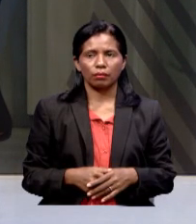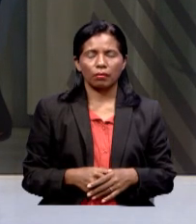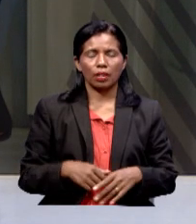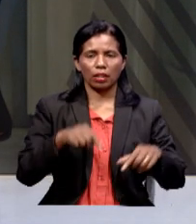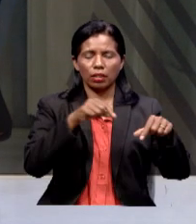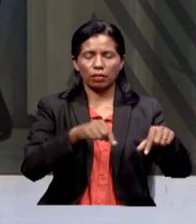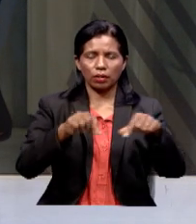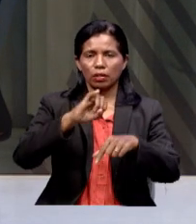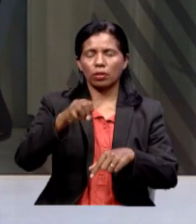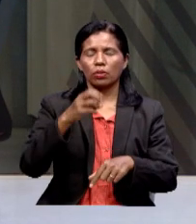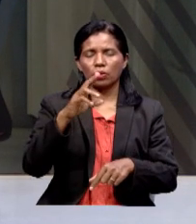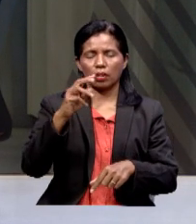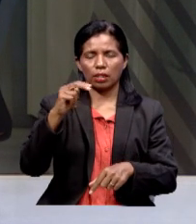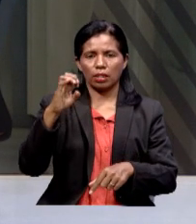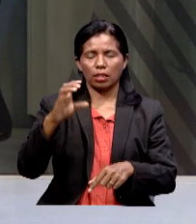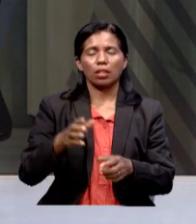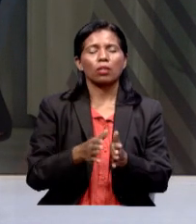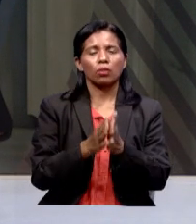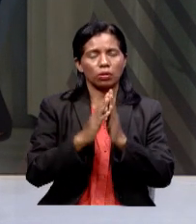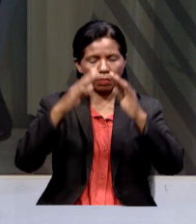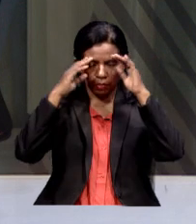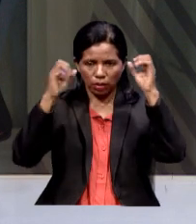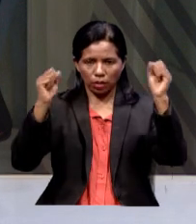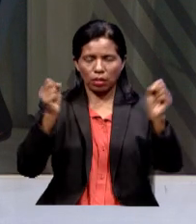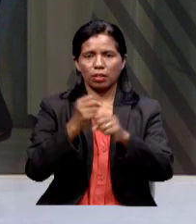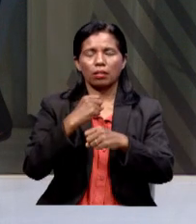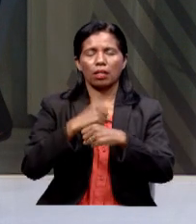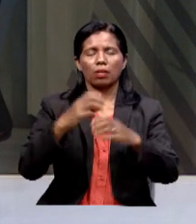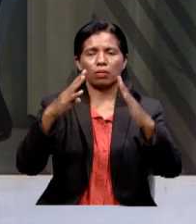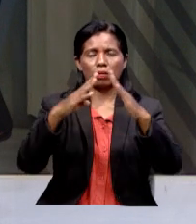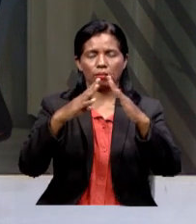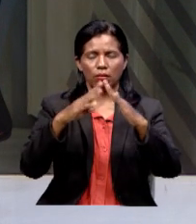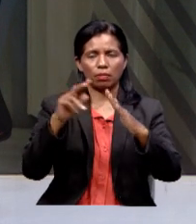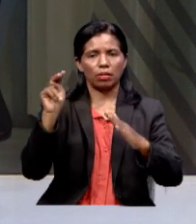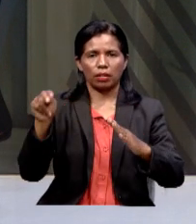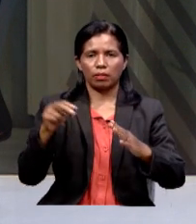deficiente Joaninha Sarmento, o presidente da República, atuar em uma pania.